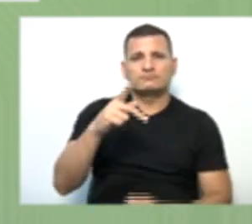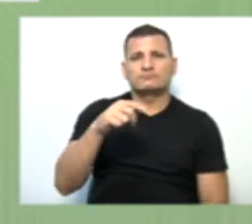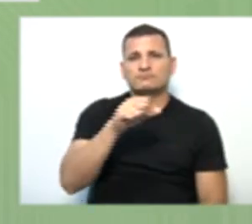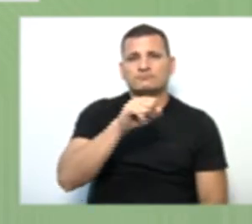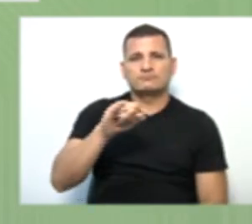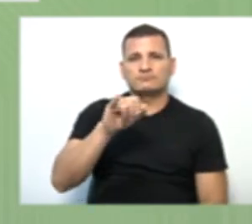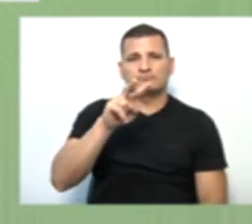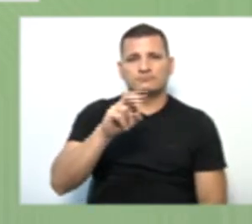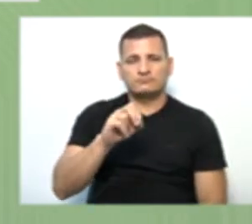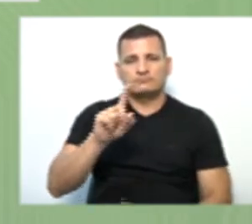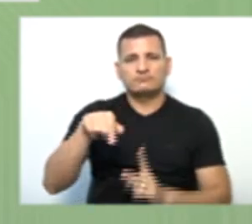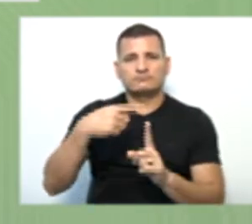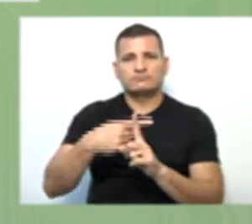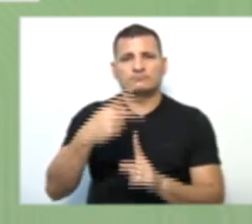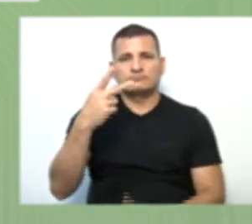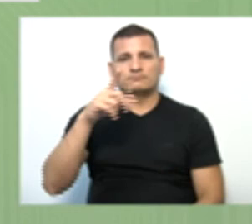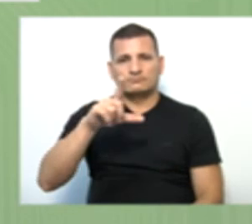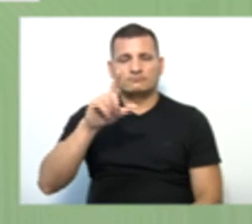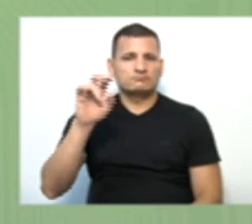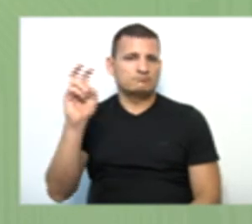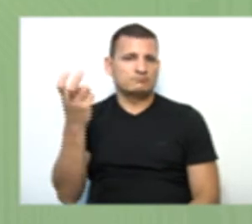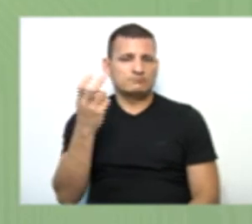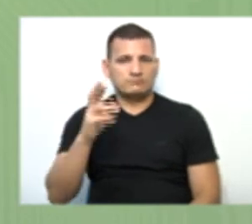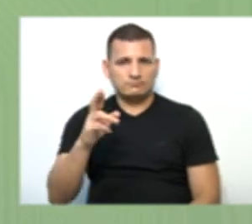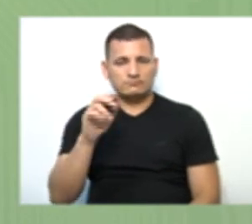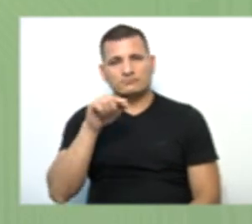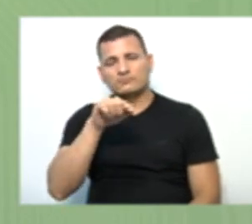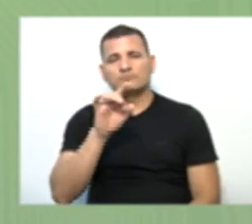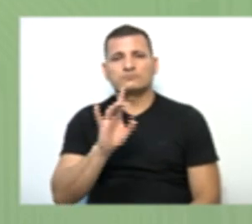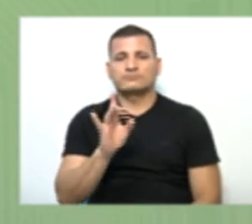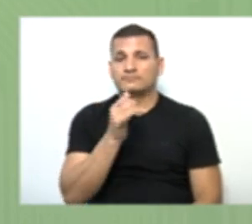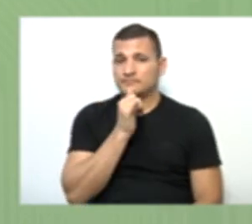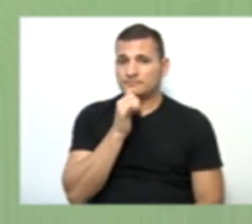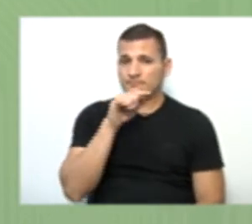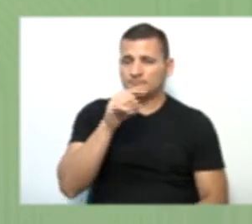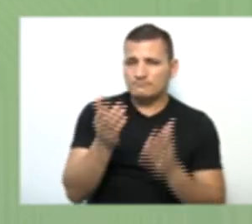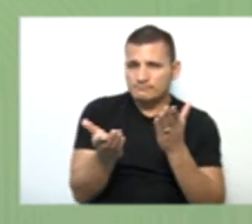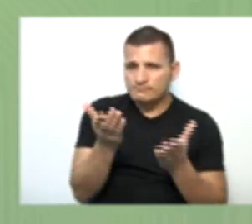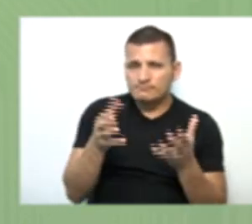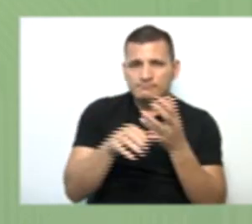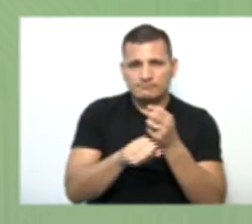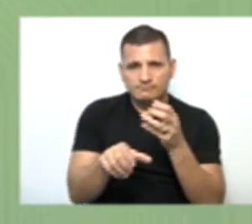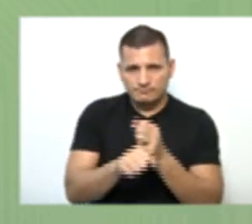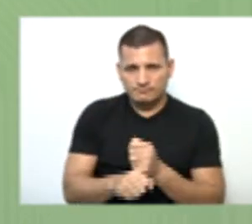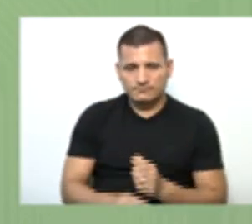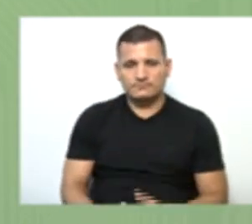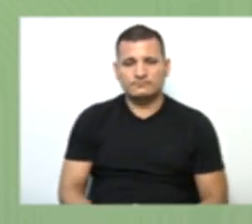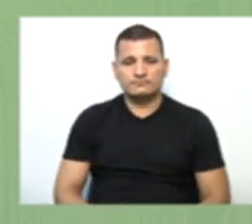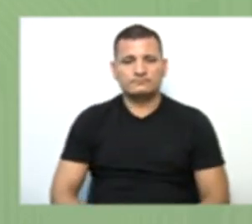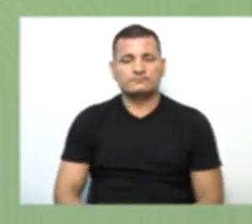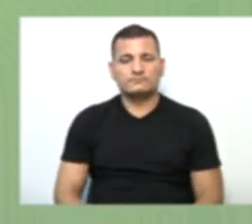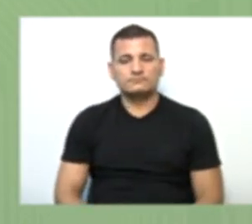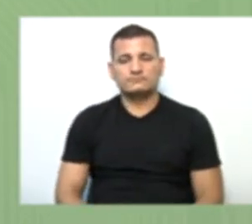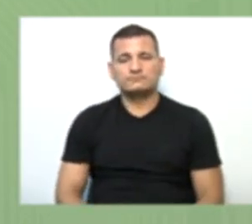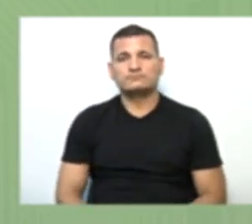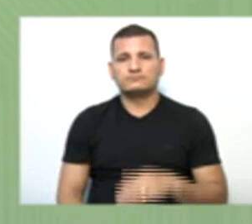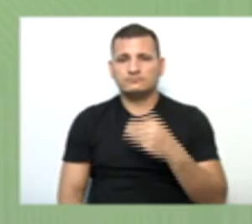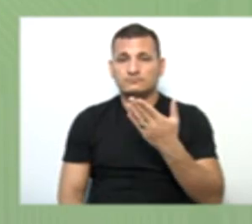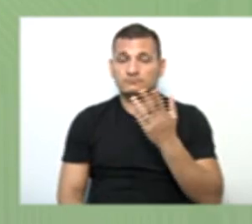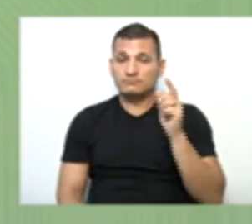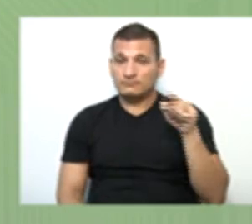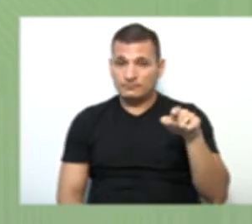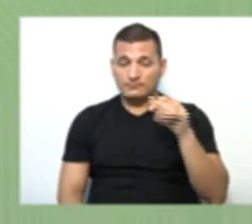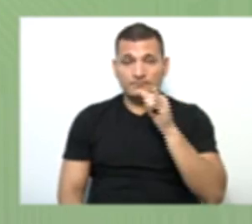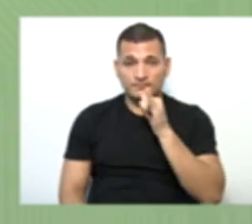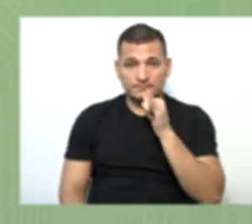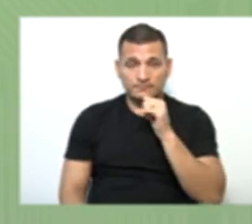PL, R$5.000. Isso é só um exemplo de balanço patrimonial. Então, professora, nesse exemplo, a gente